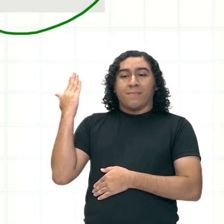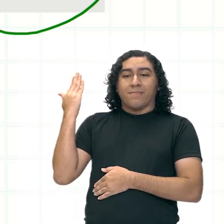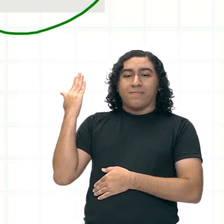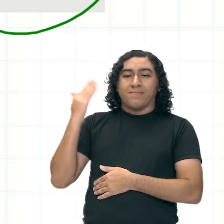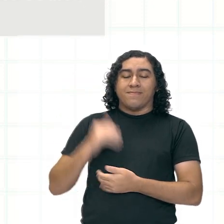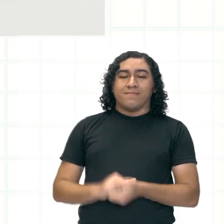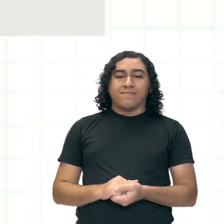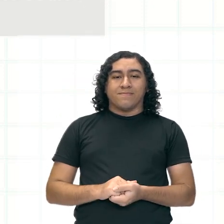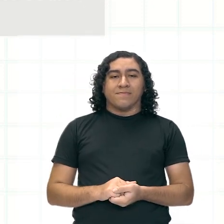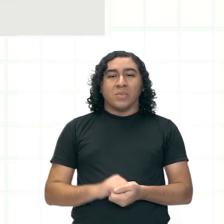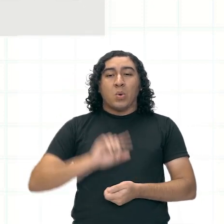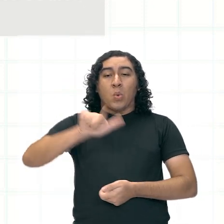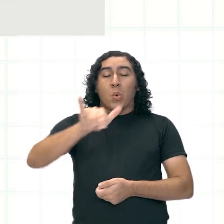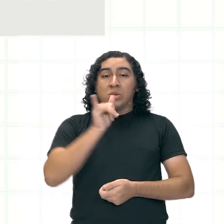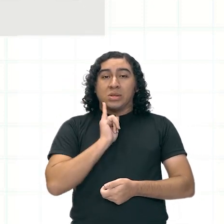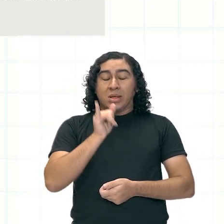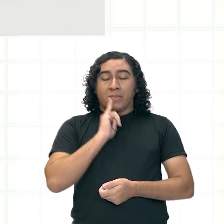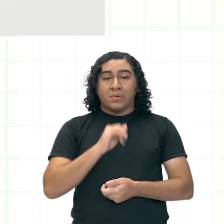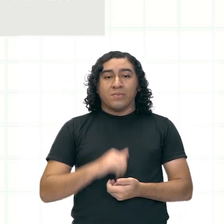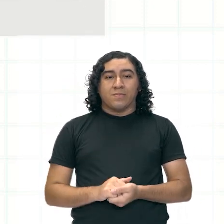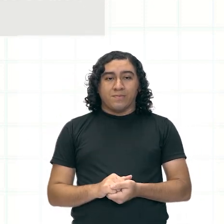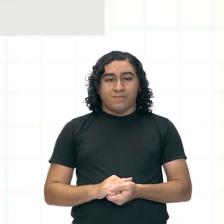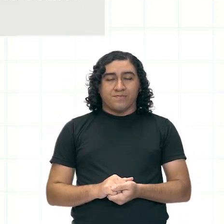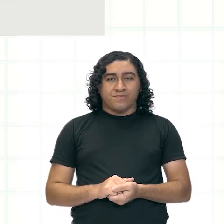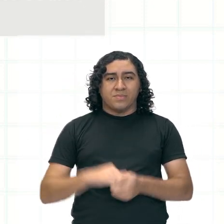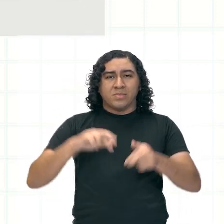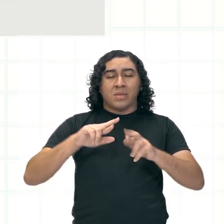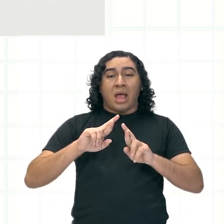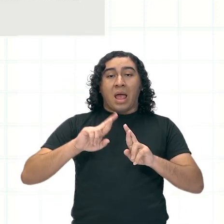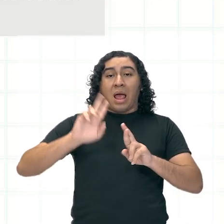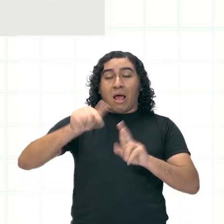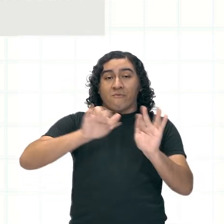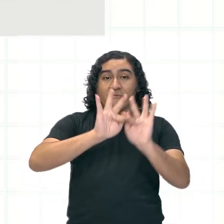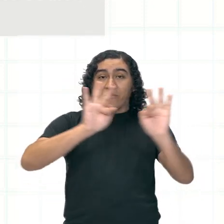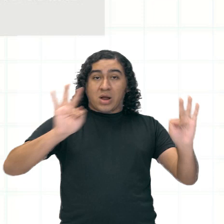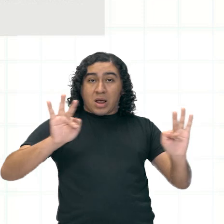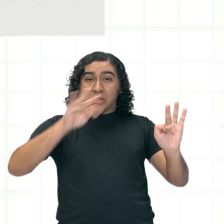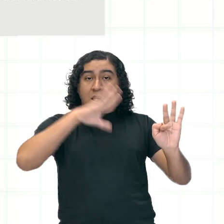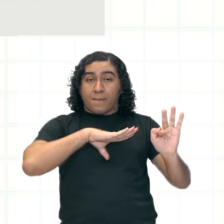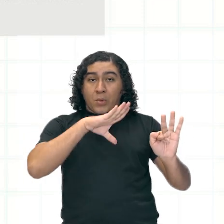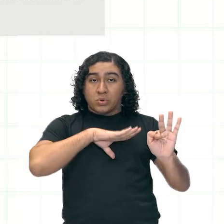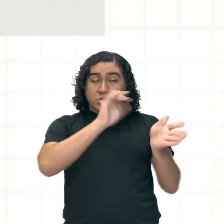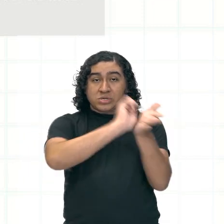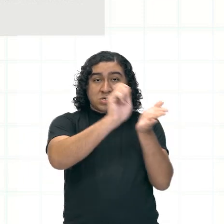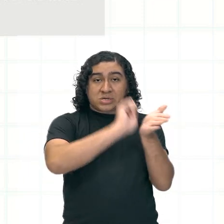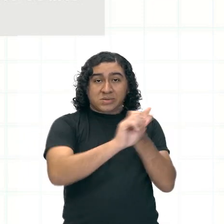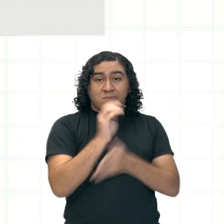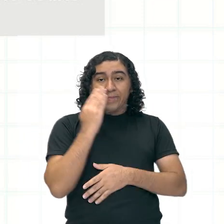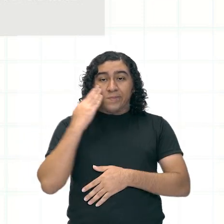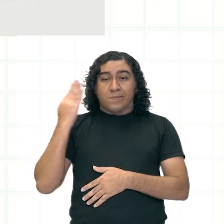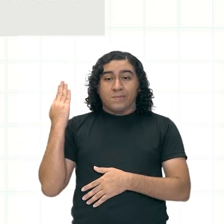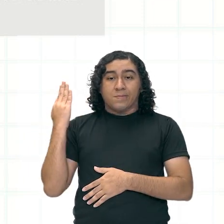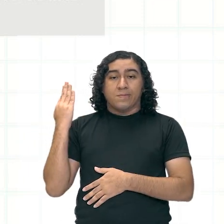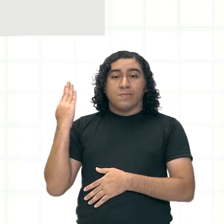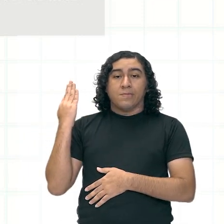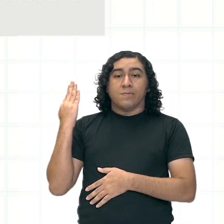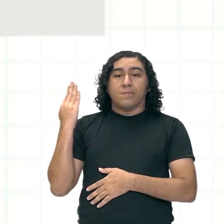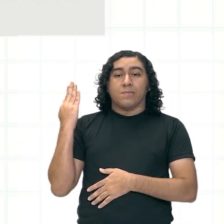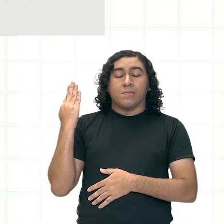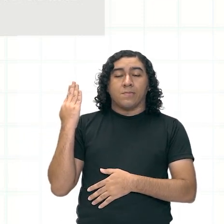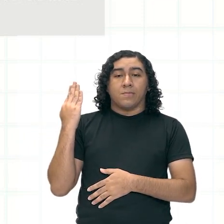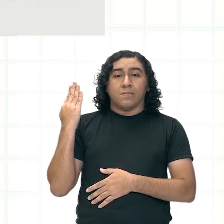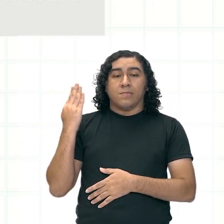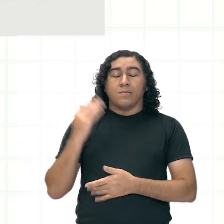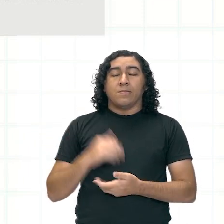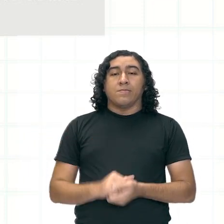sujeito oculto. Mais um exemplo, a conferência começa na próxima semana e reunirá líderes mundiais para discutir as